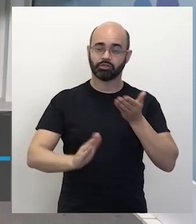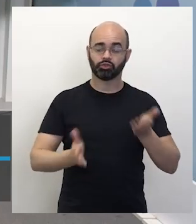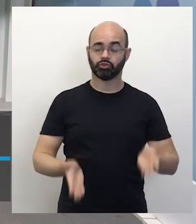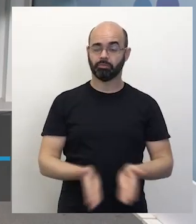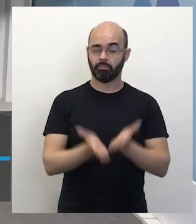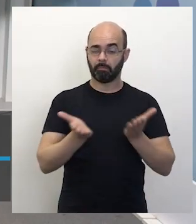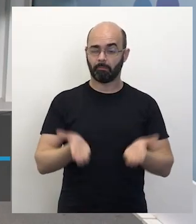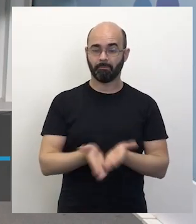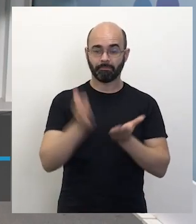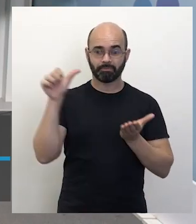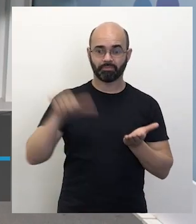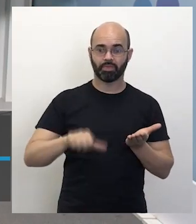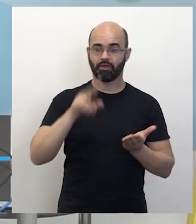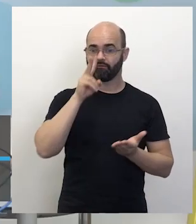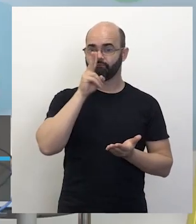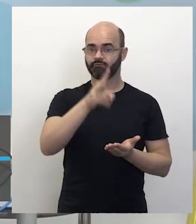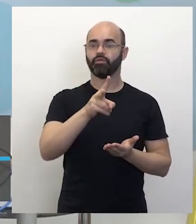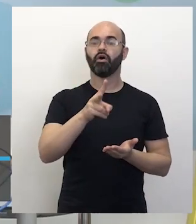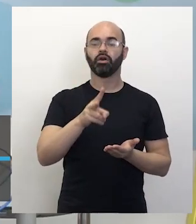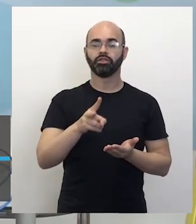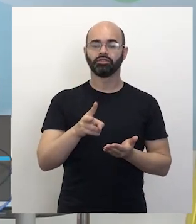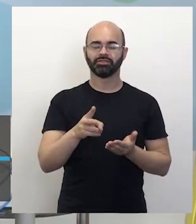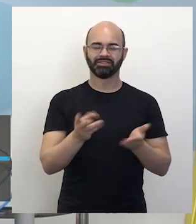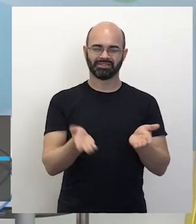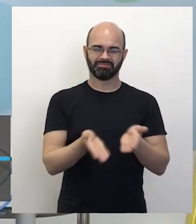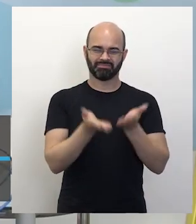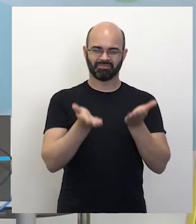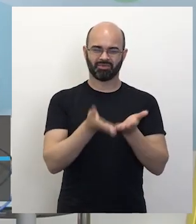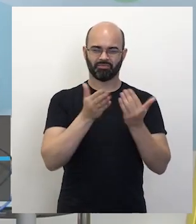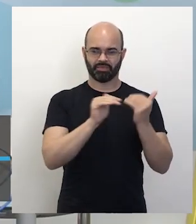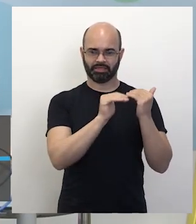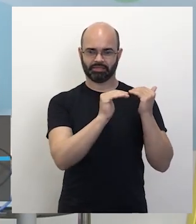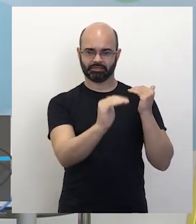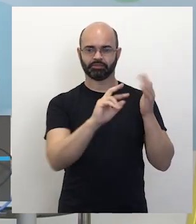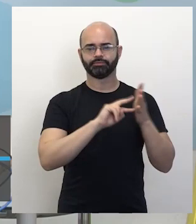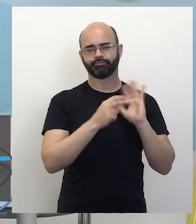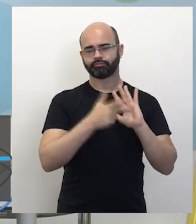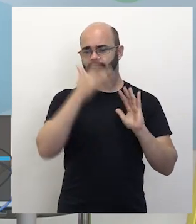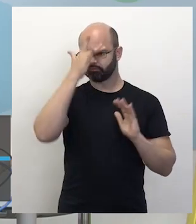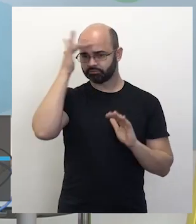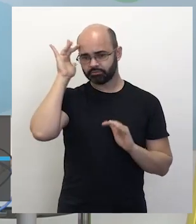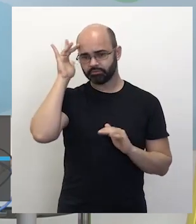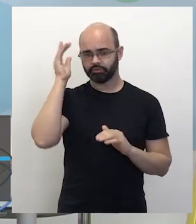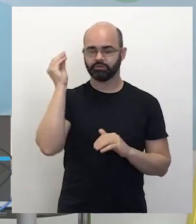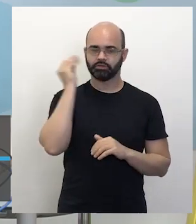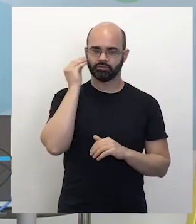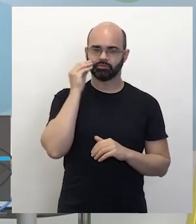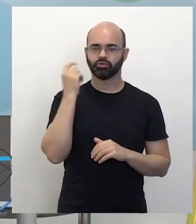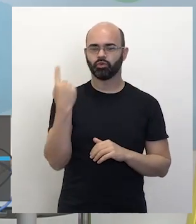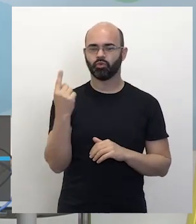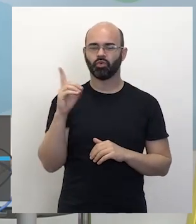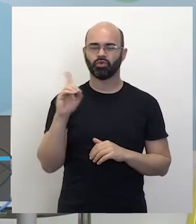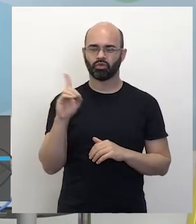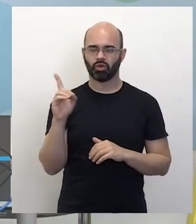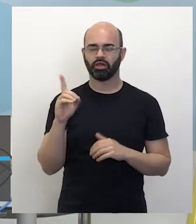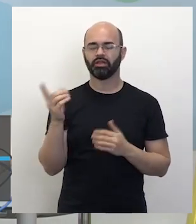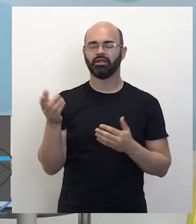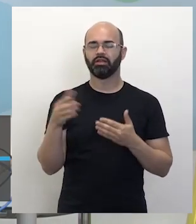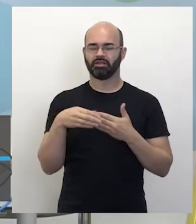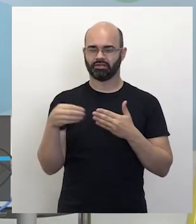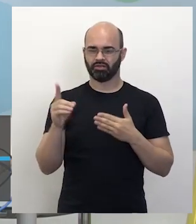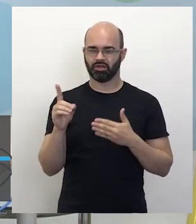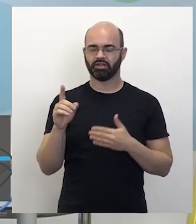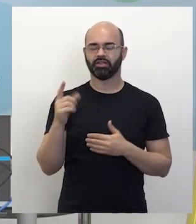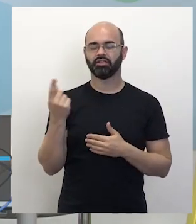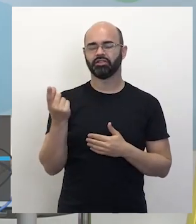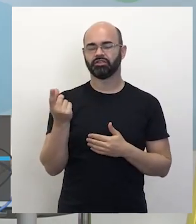essa, né, que a gente considera aquelas pessoas que sobrevivem, né, com menos de $1 diário. Aí a gente pensa assim, né, quanto